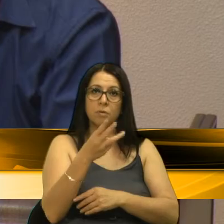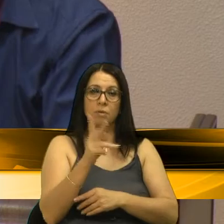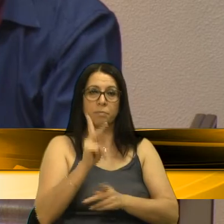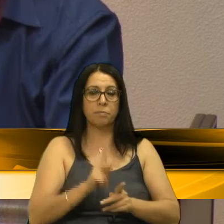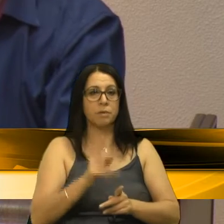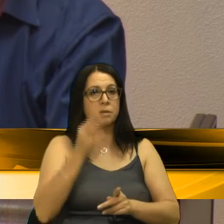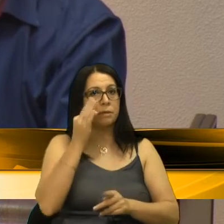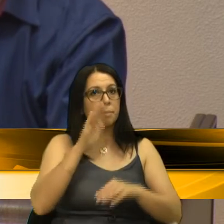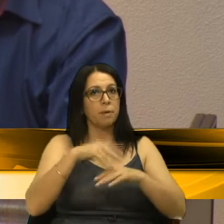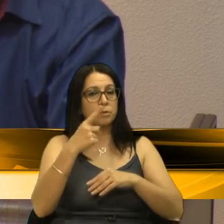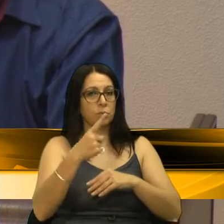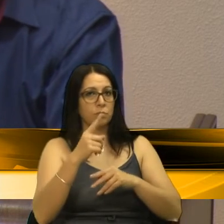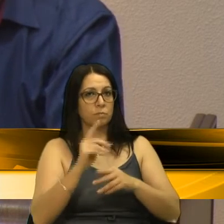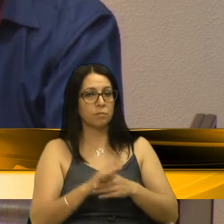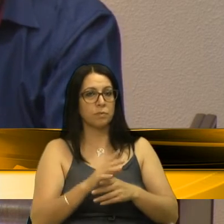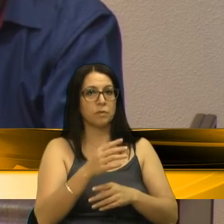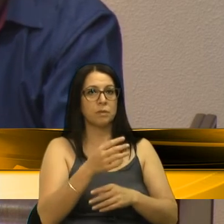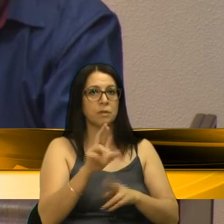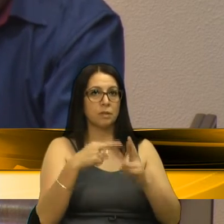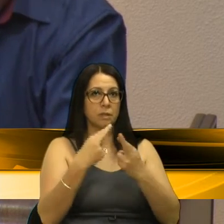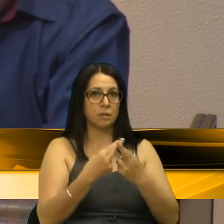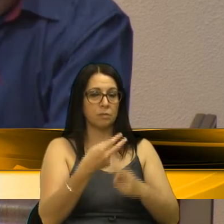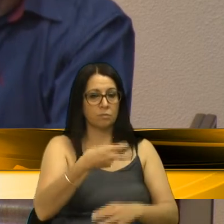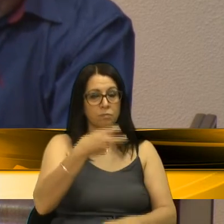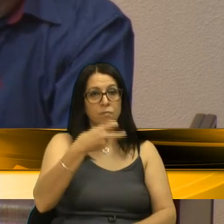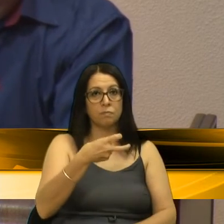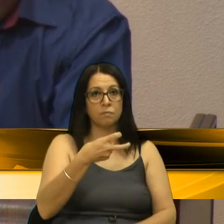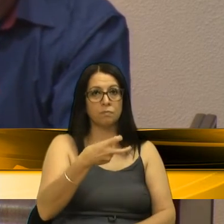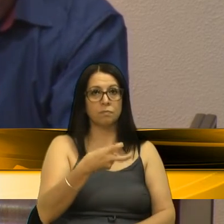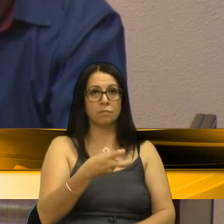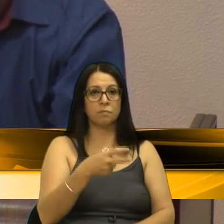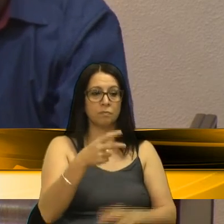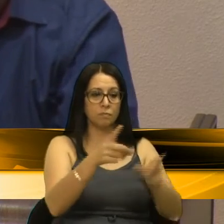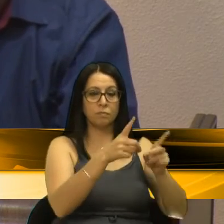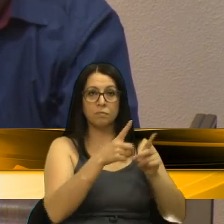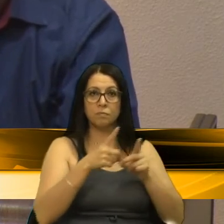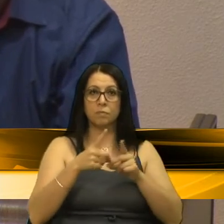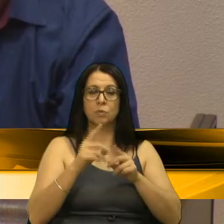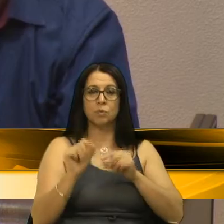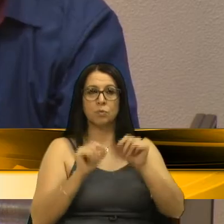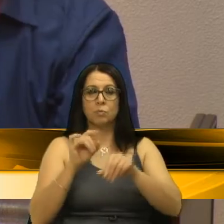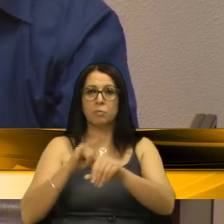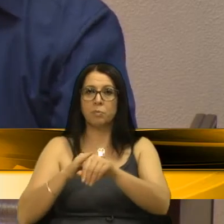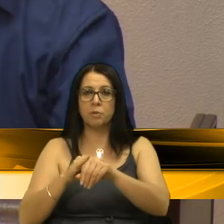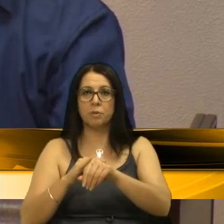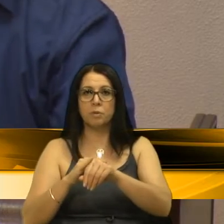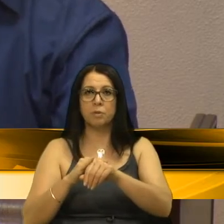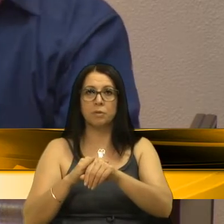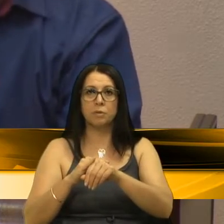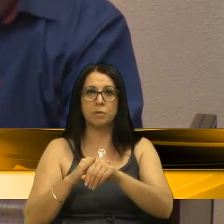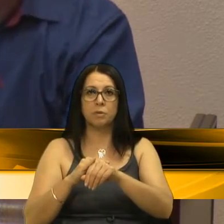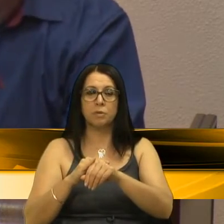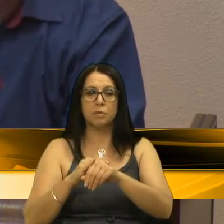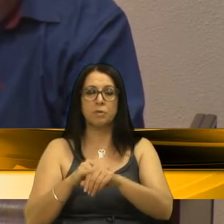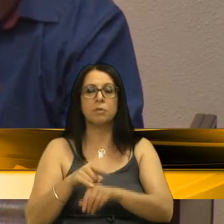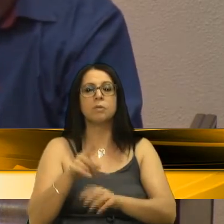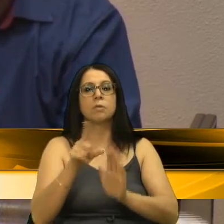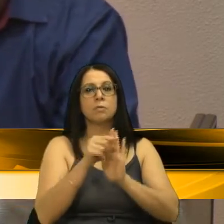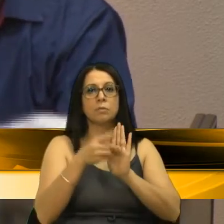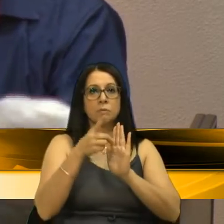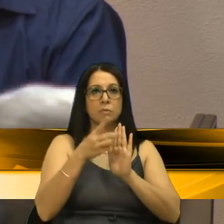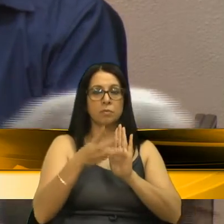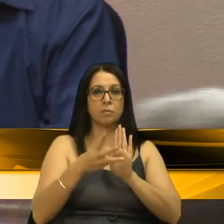1. Seção 5ª dos distritos sanitários. Artigo 13. As atuações